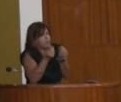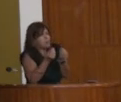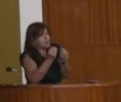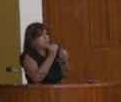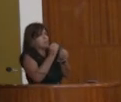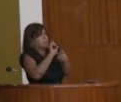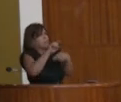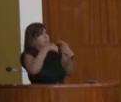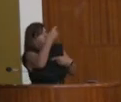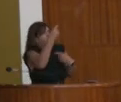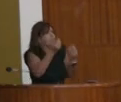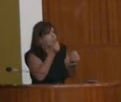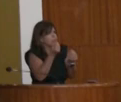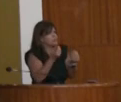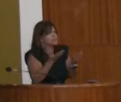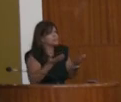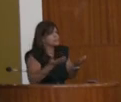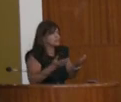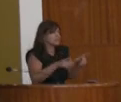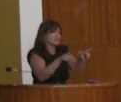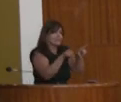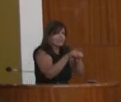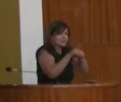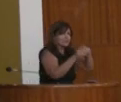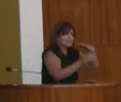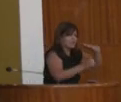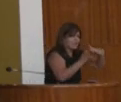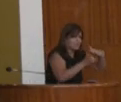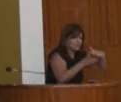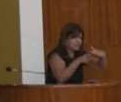se a empresa não estiver preparada, não só